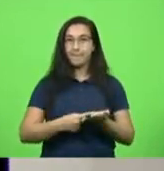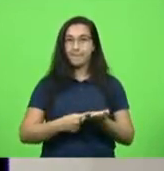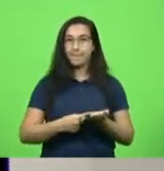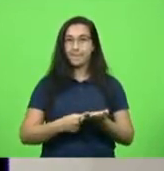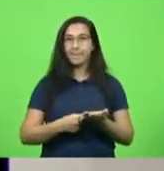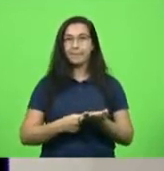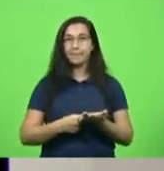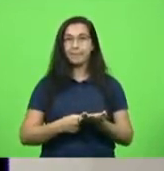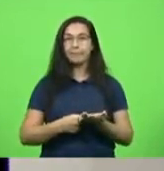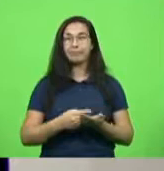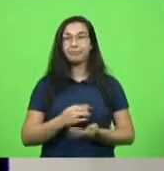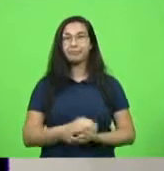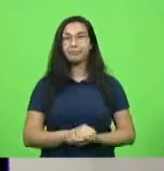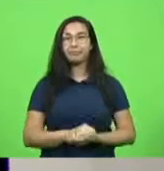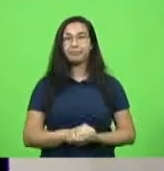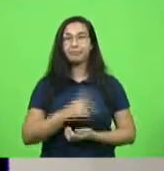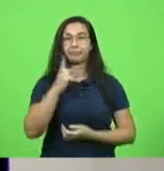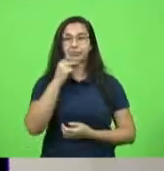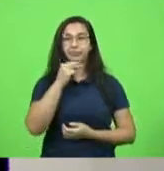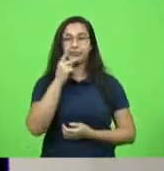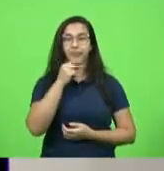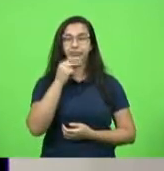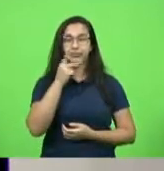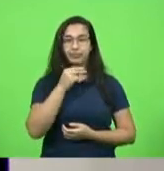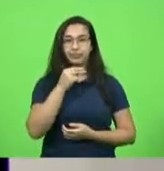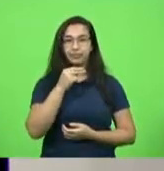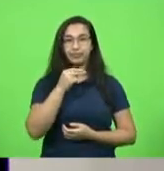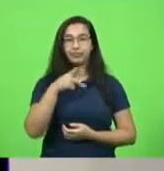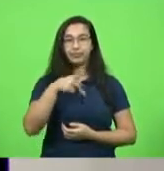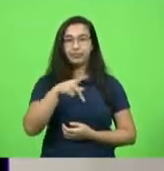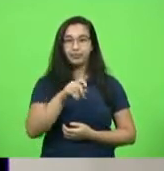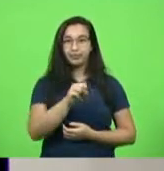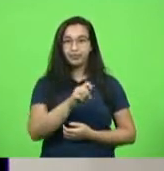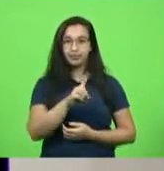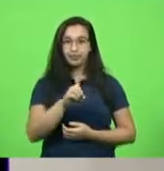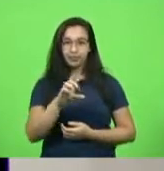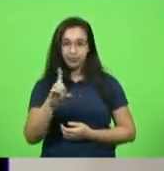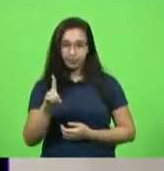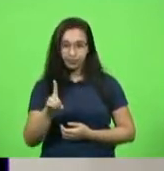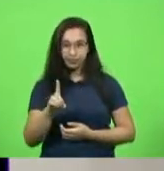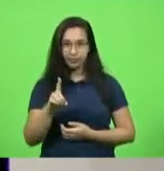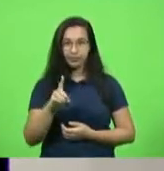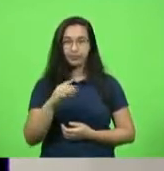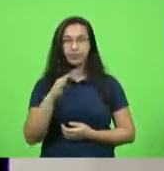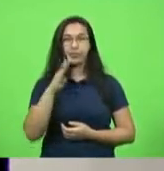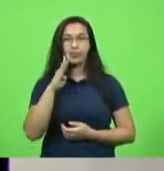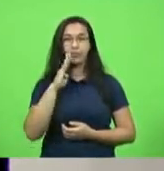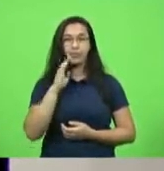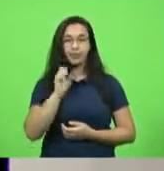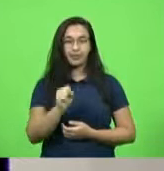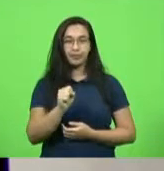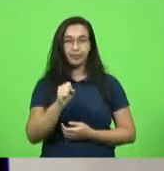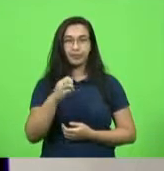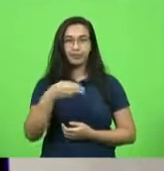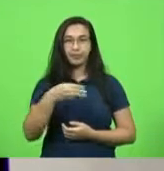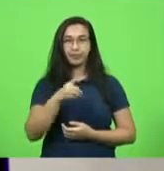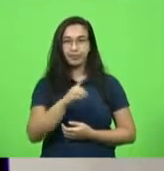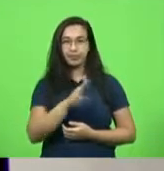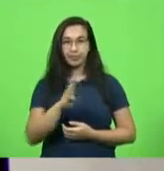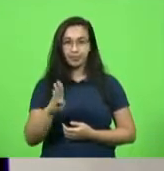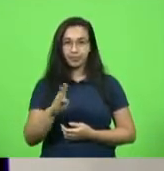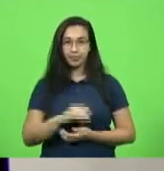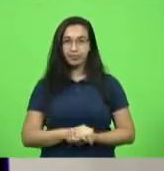os senhores deputados Kennedy Nunes bloco PSD e PSC Bruno Souza bloco MDB em novo